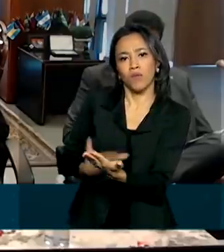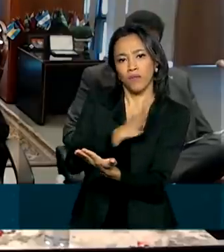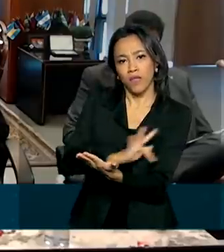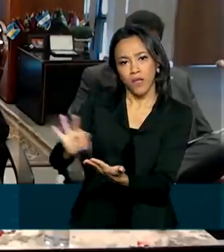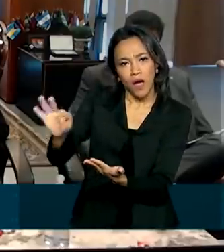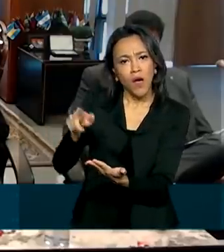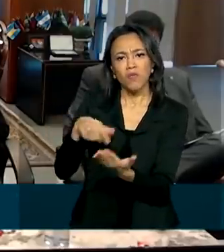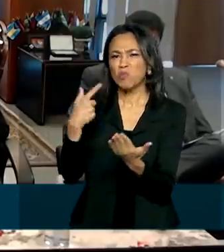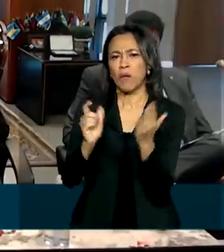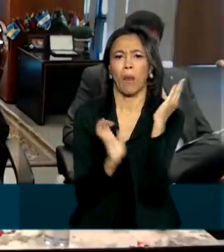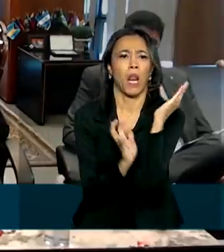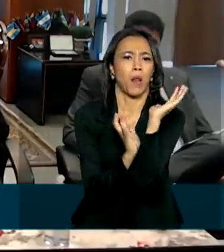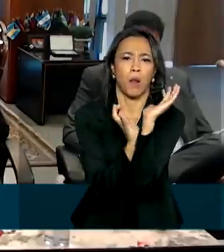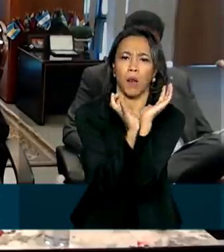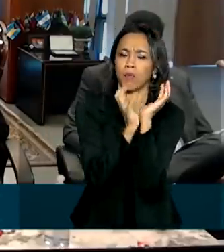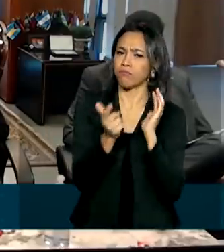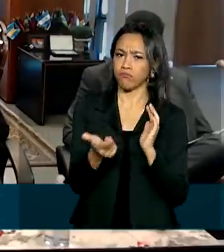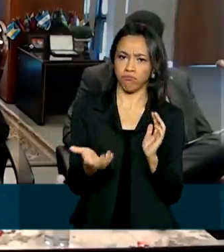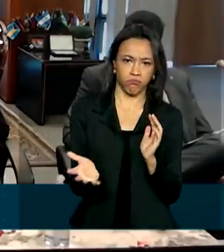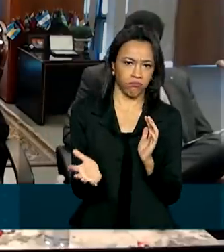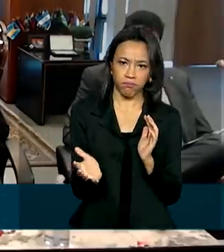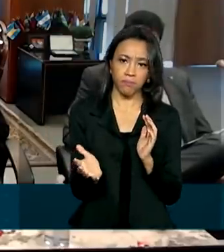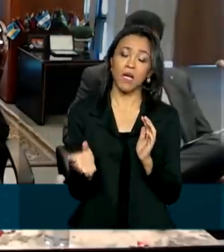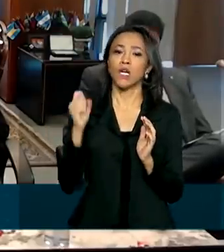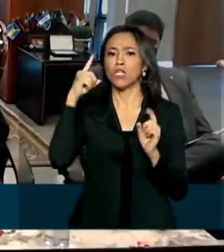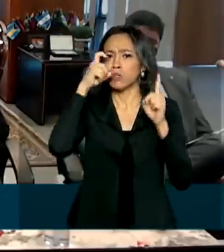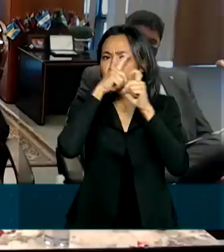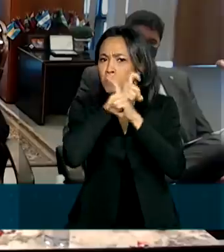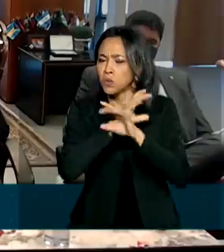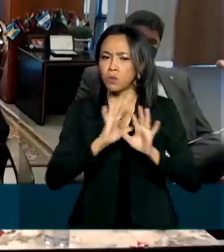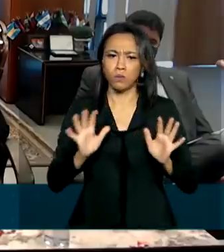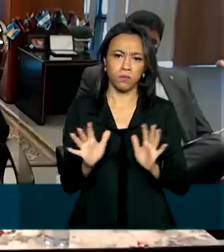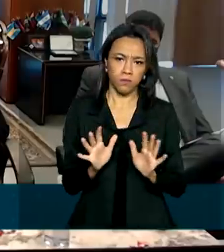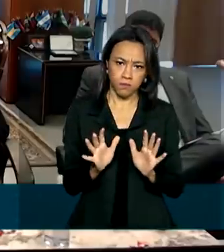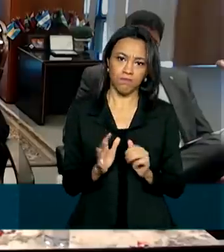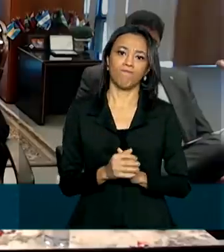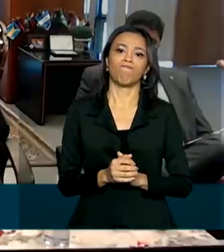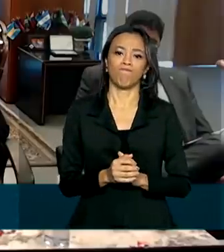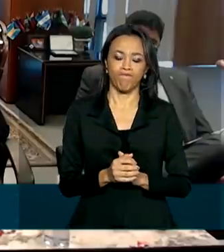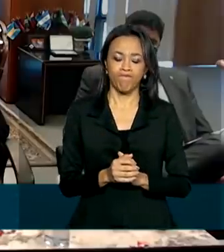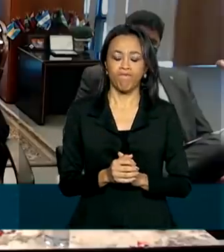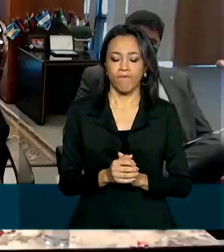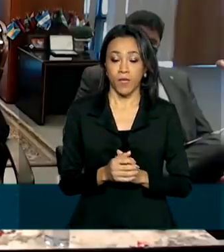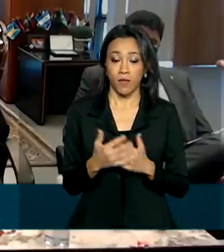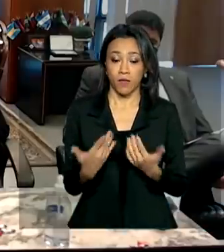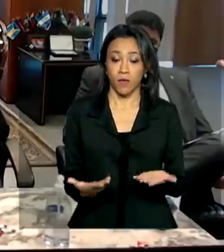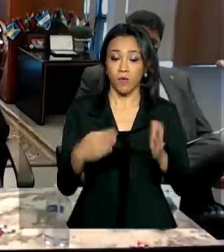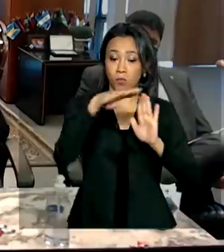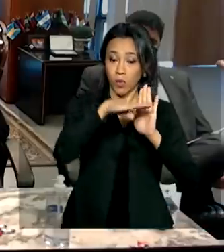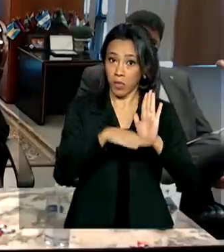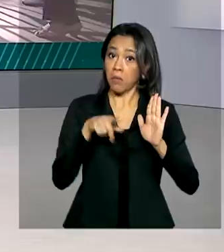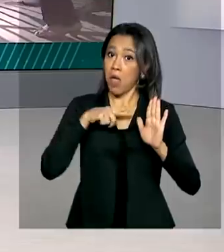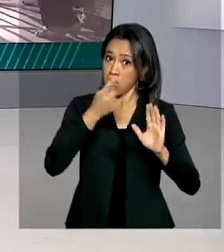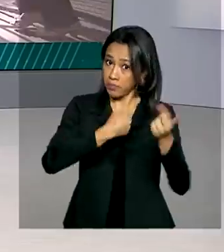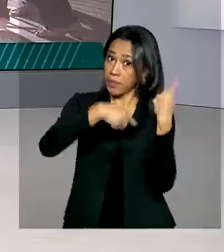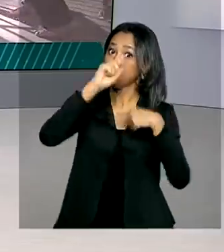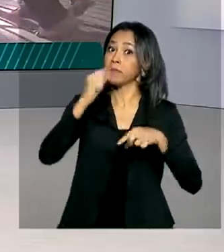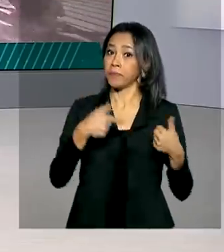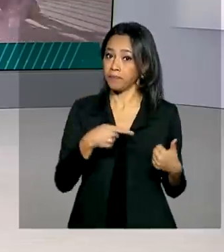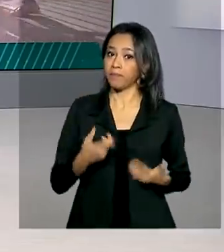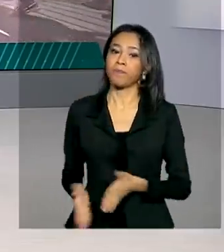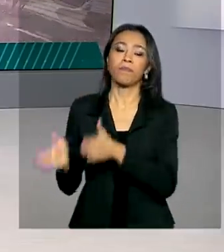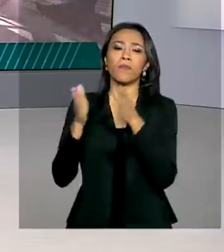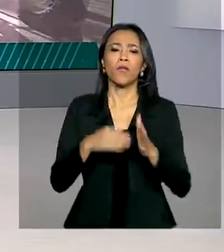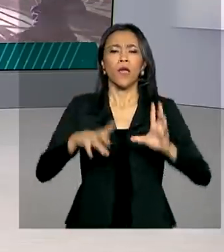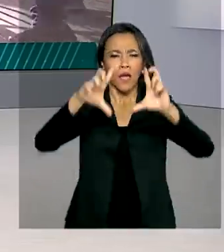sem burocracia, sem maiores dificuldades. O programa, portanto, é exitoso. E